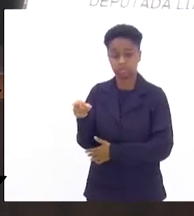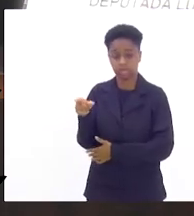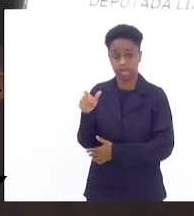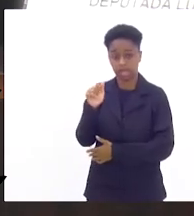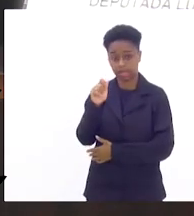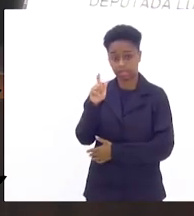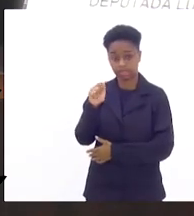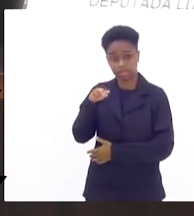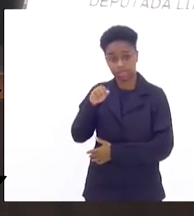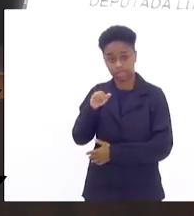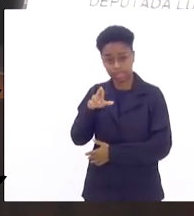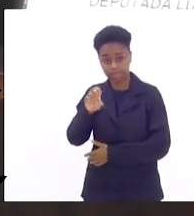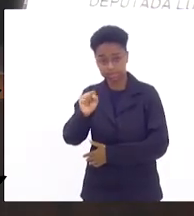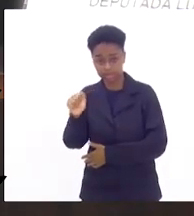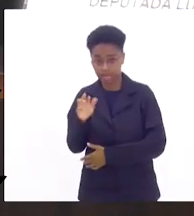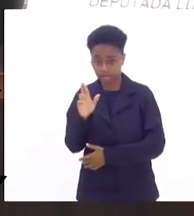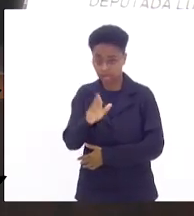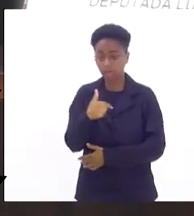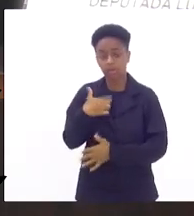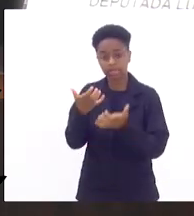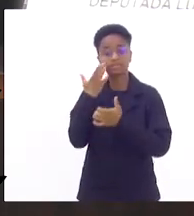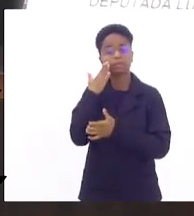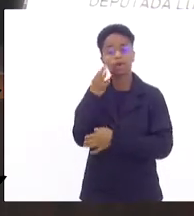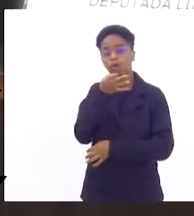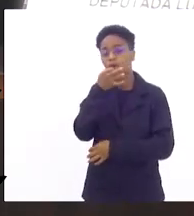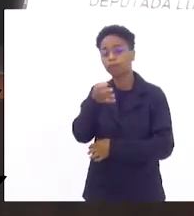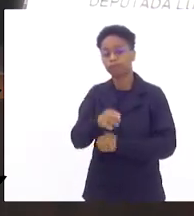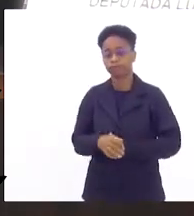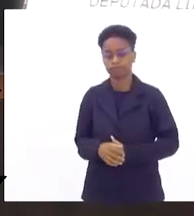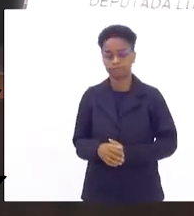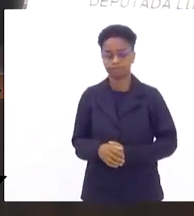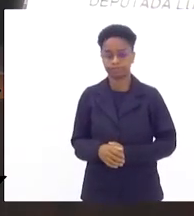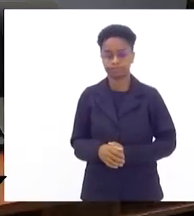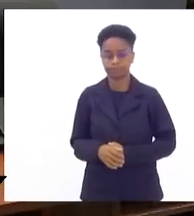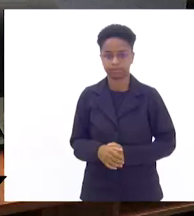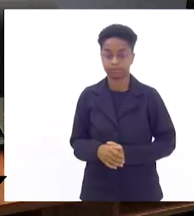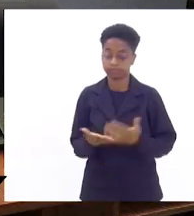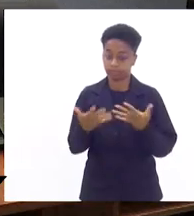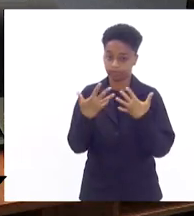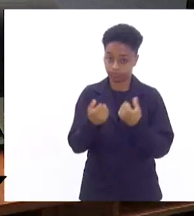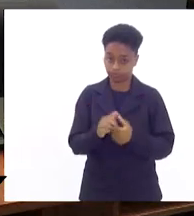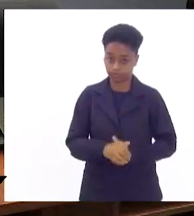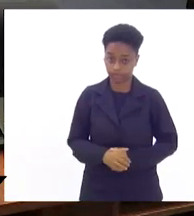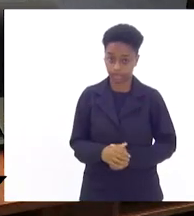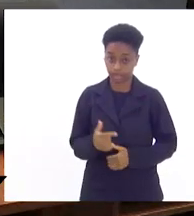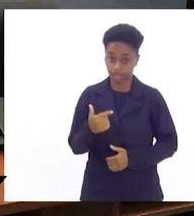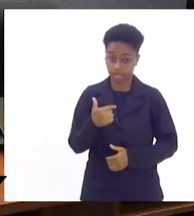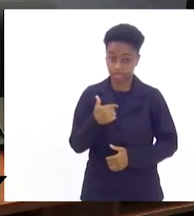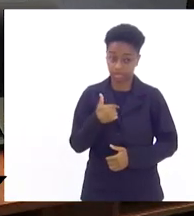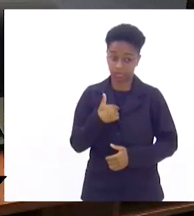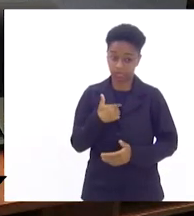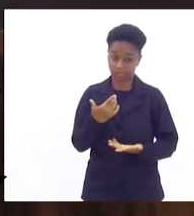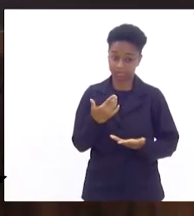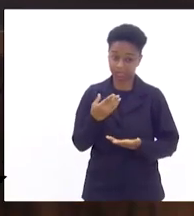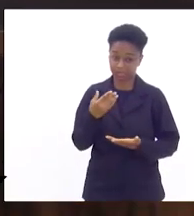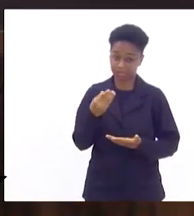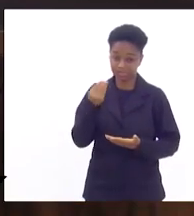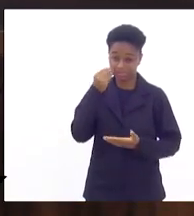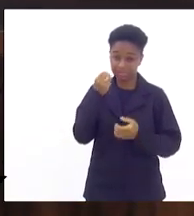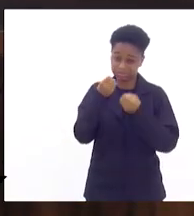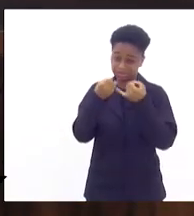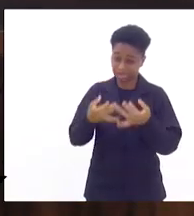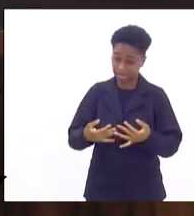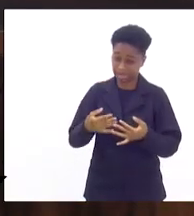Genesa representando, quero te ouvir com relação a essa questão. Ok. Vamos lá. Desculpa, a minha explicação vai ser um pouco